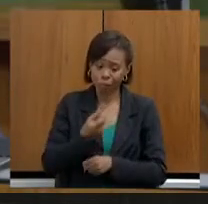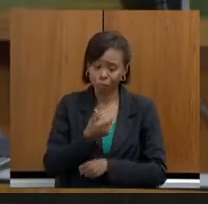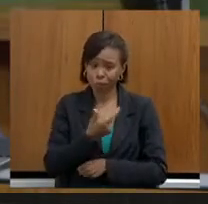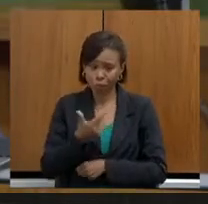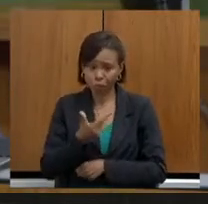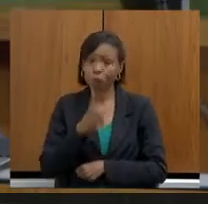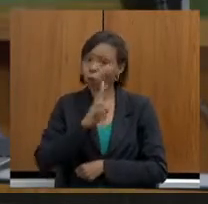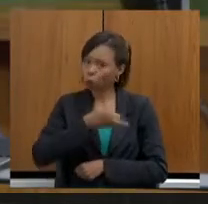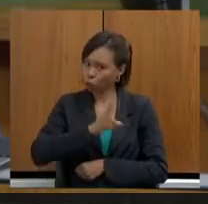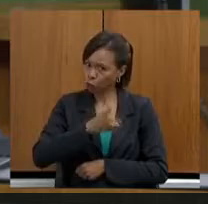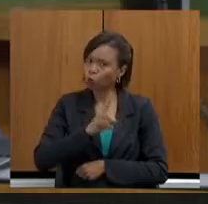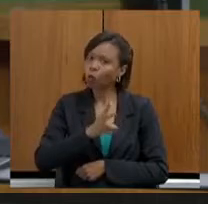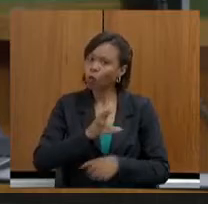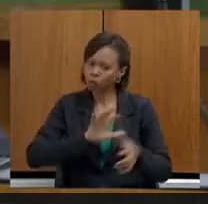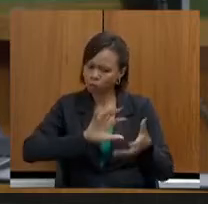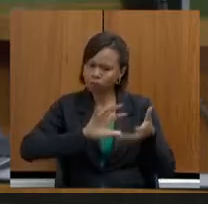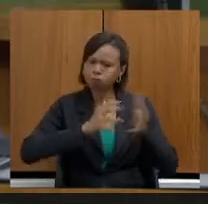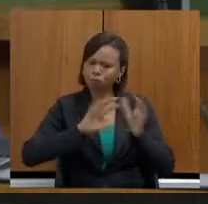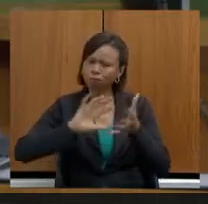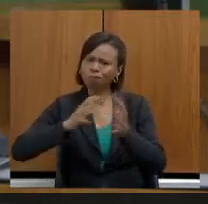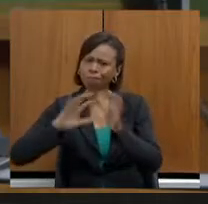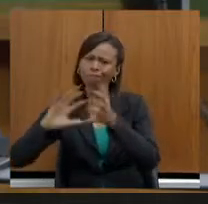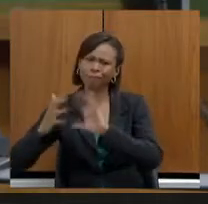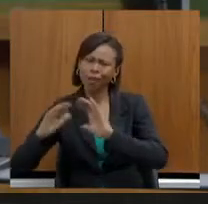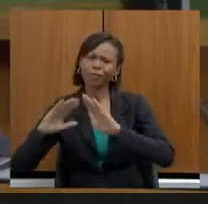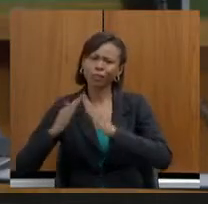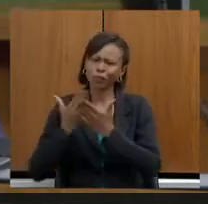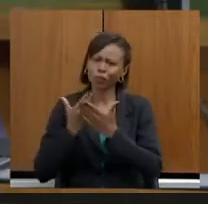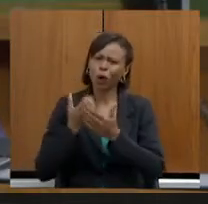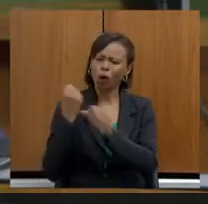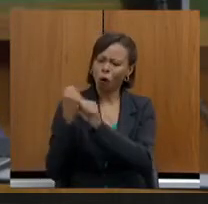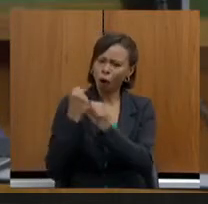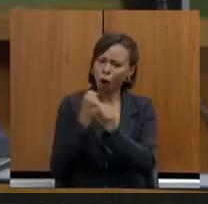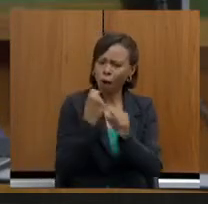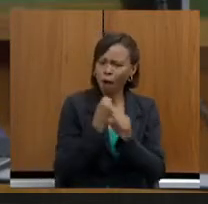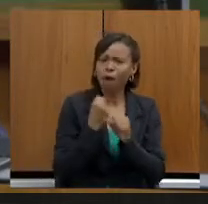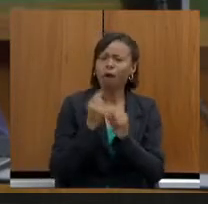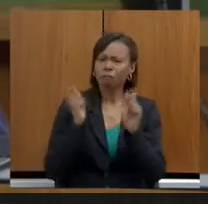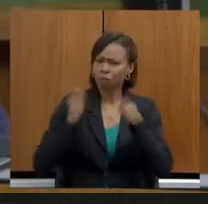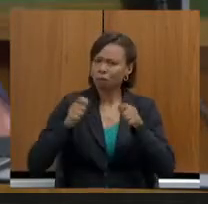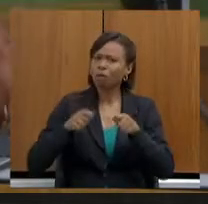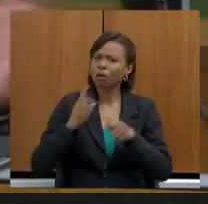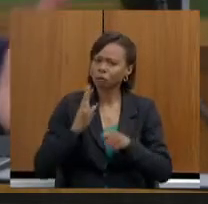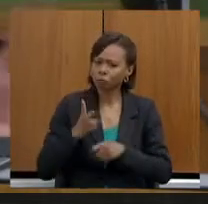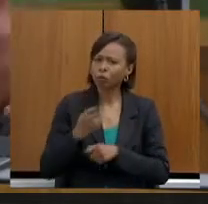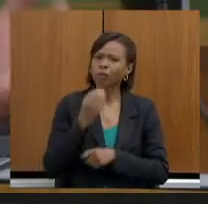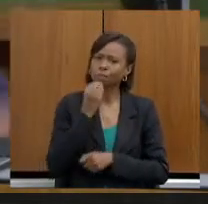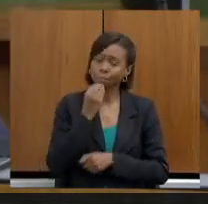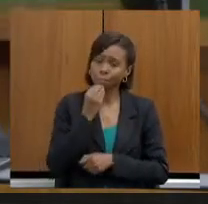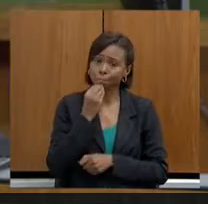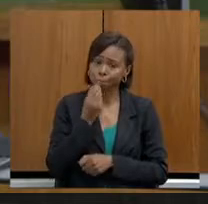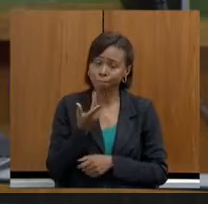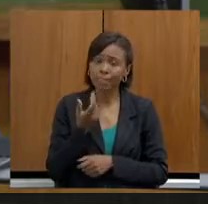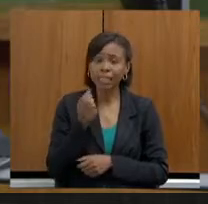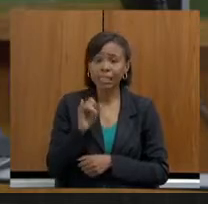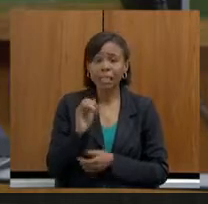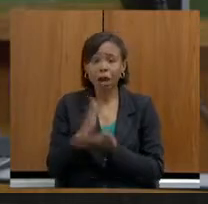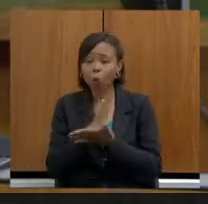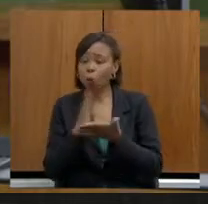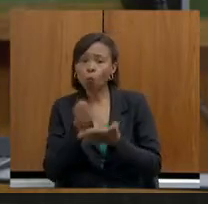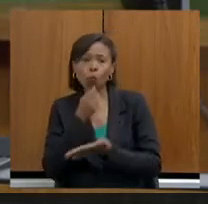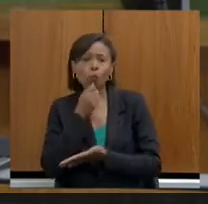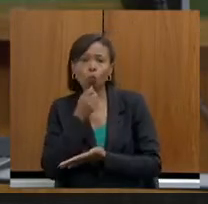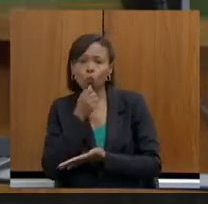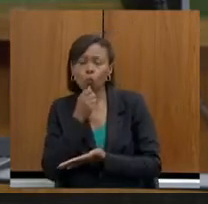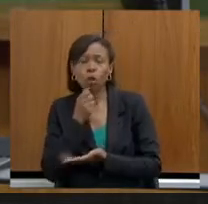também continuar com esse programa de reforma de obras para que as escolas possam aquelas que ainda não se foram